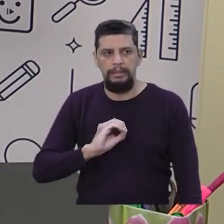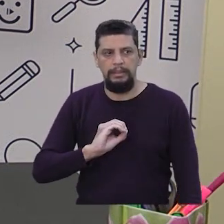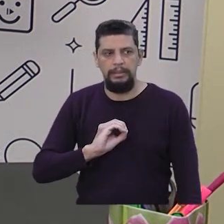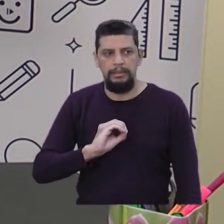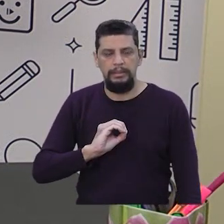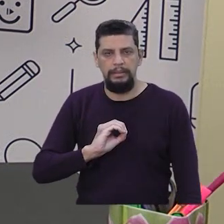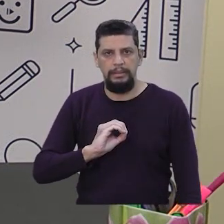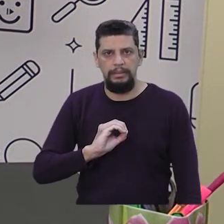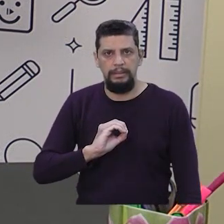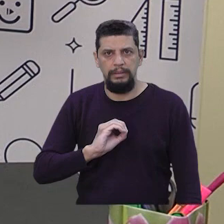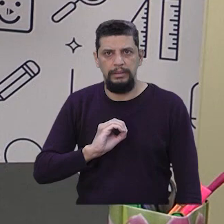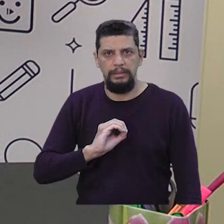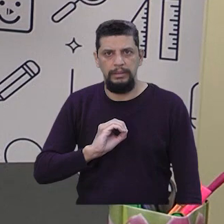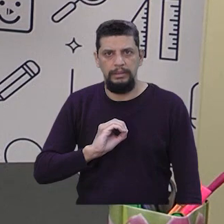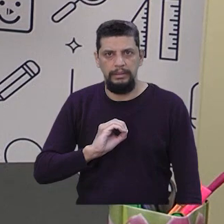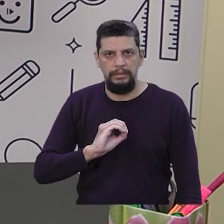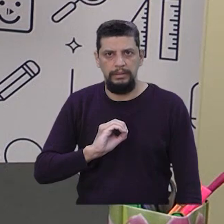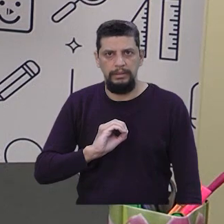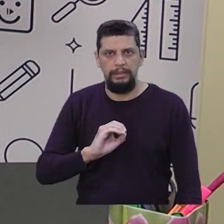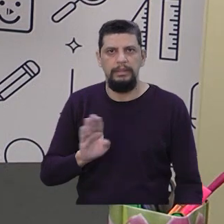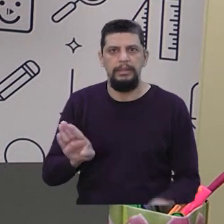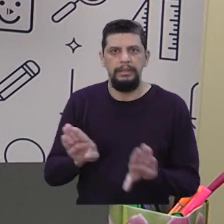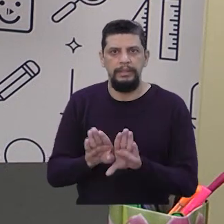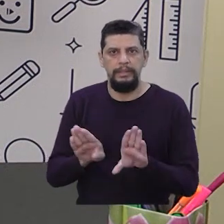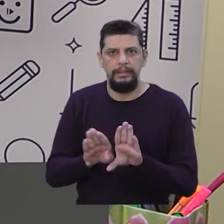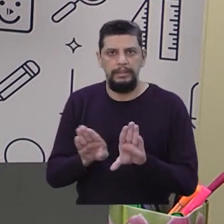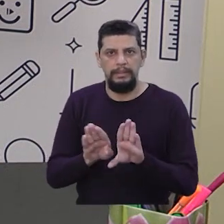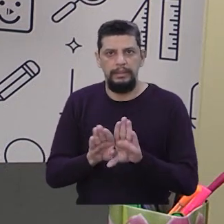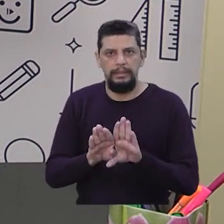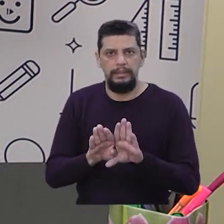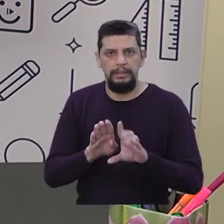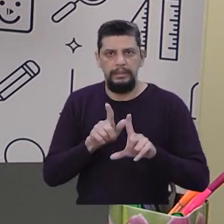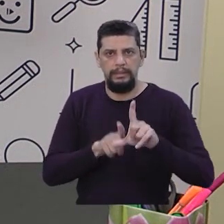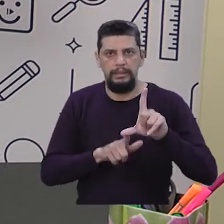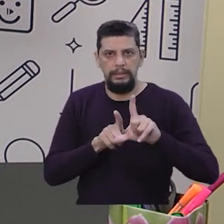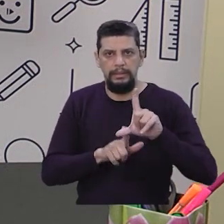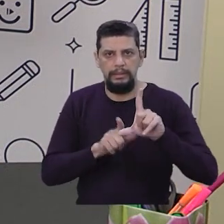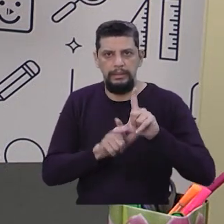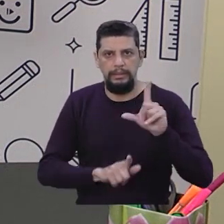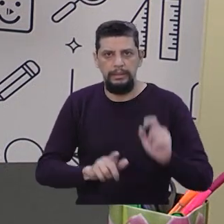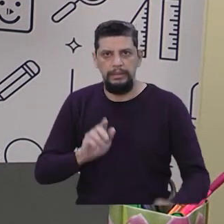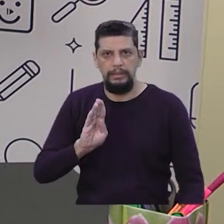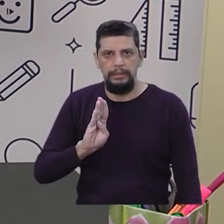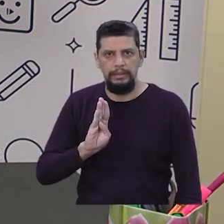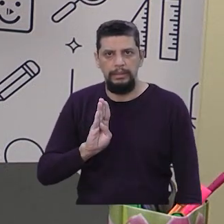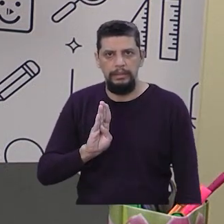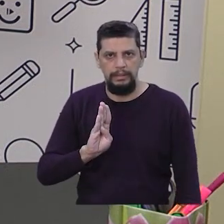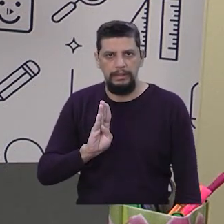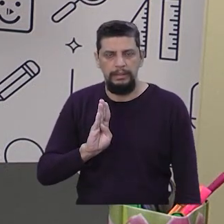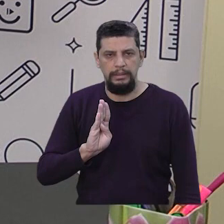ba, o, ba de novo. Só que o último ba